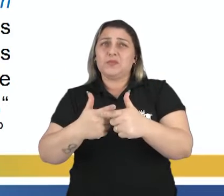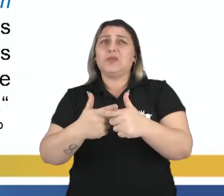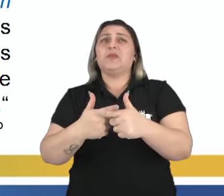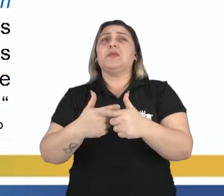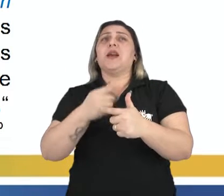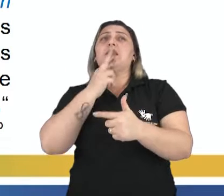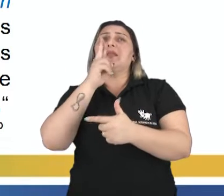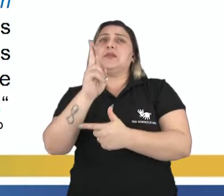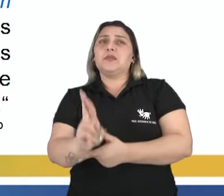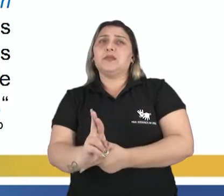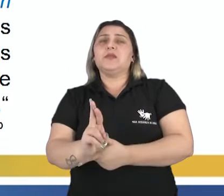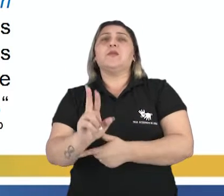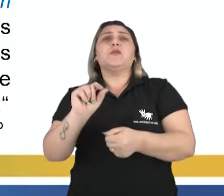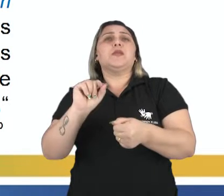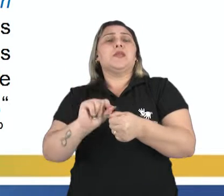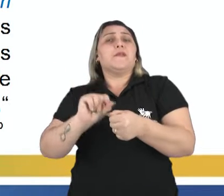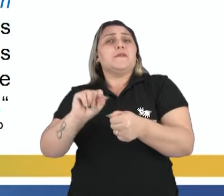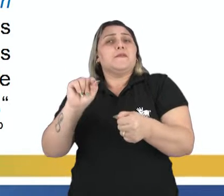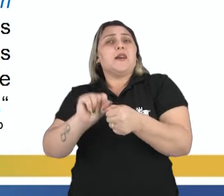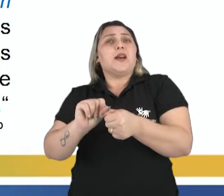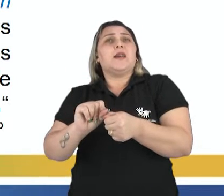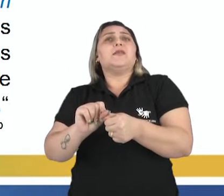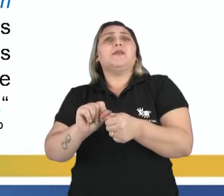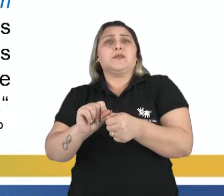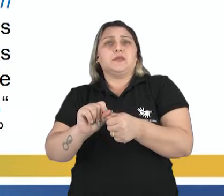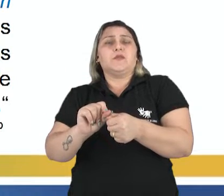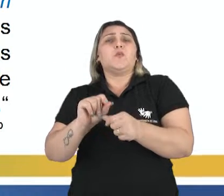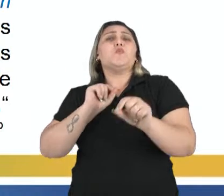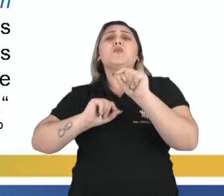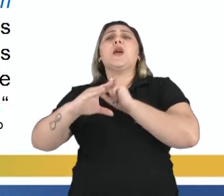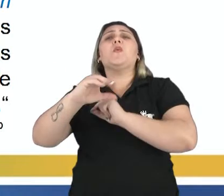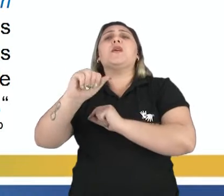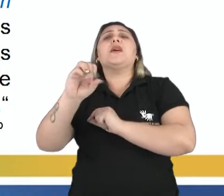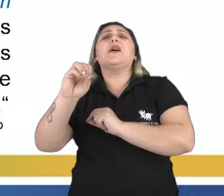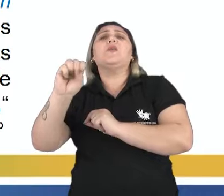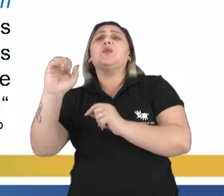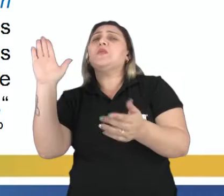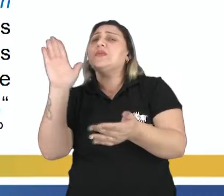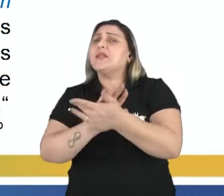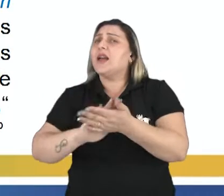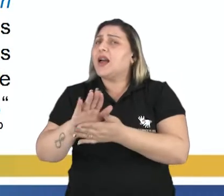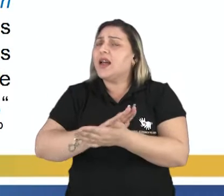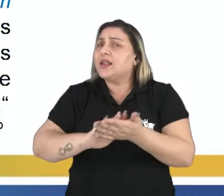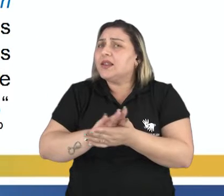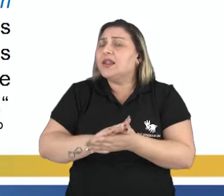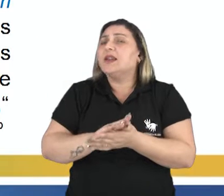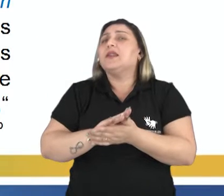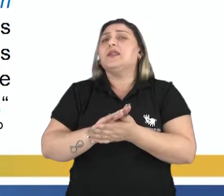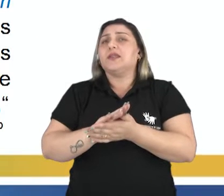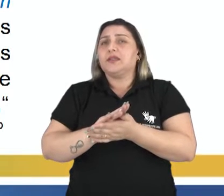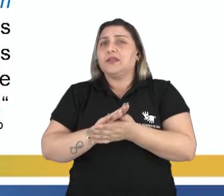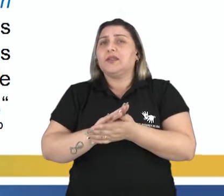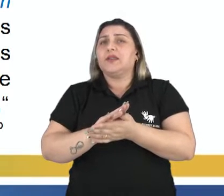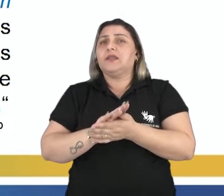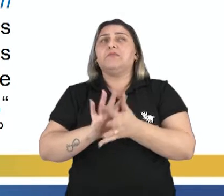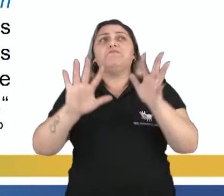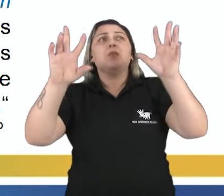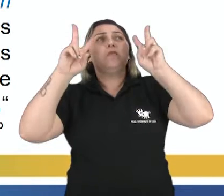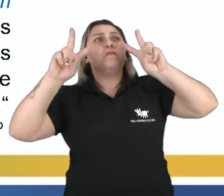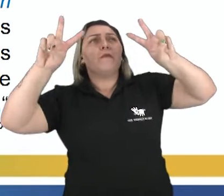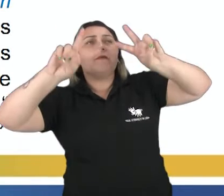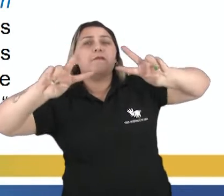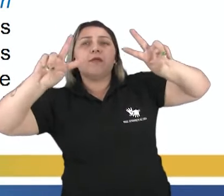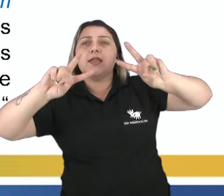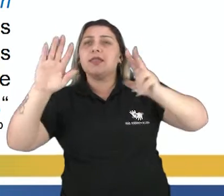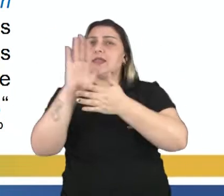pensamento é resultado de uma operação que faz ao caos. O que é o caos? É o nada. É aquilo que está lá no espaço, o caos,